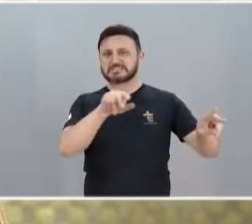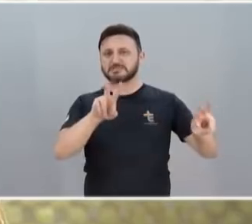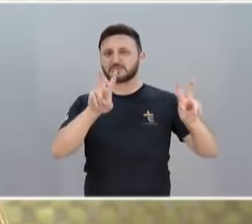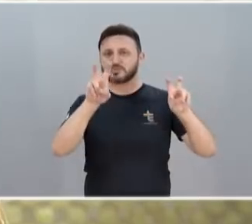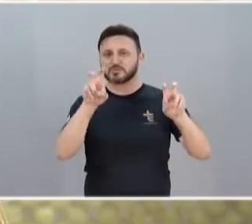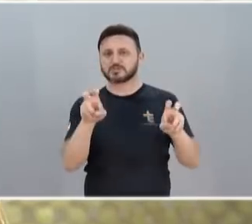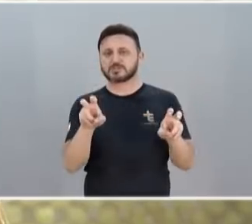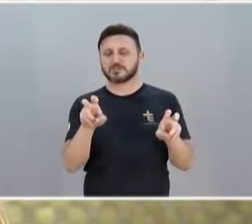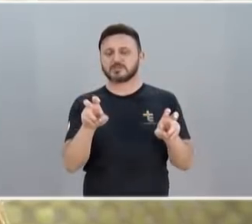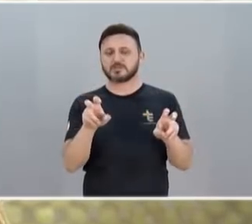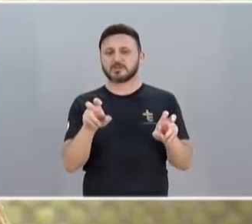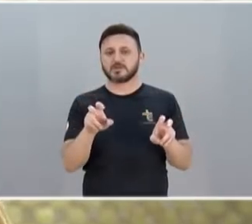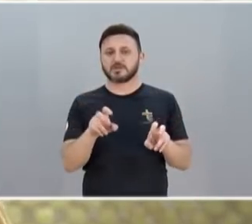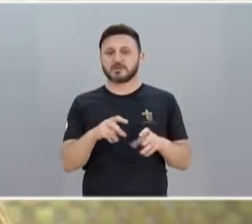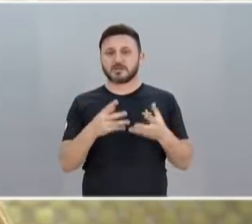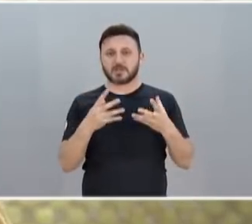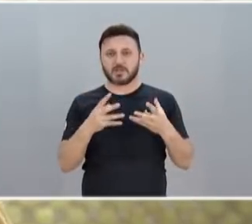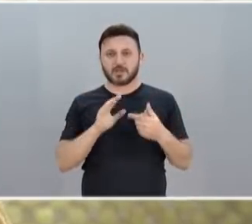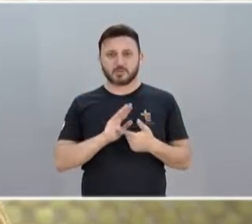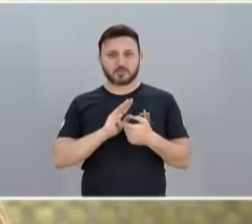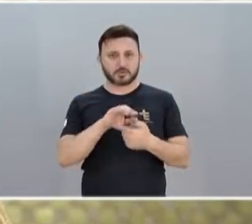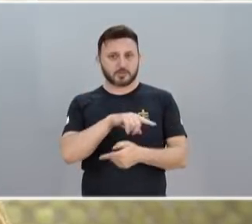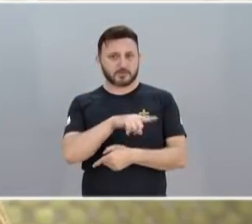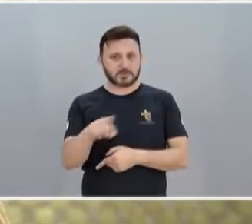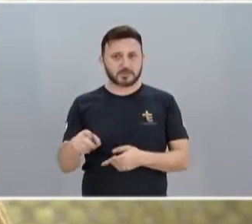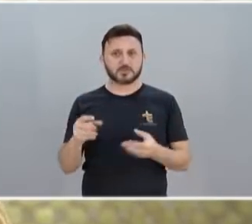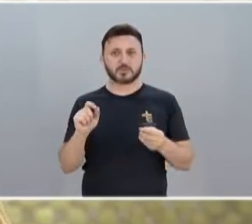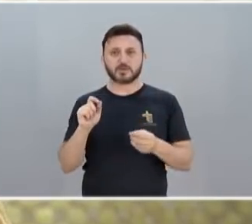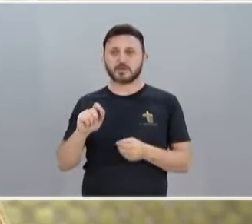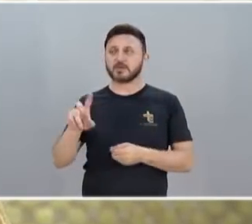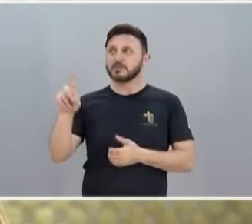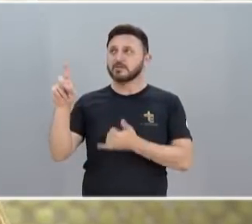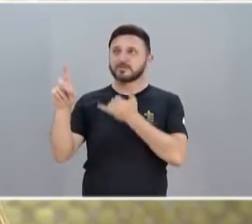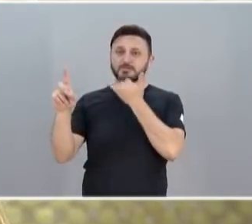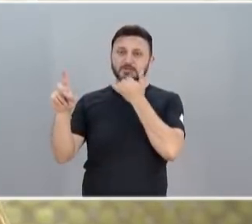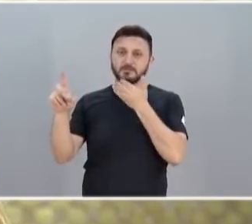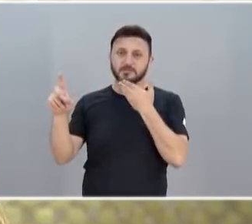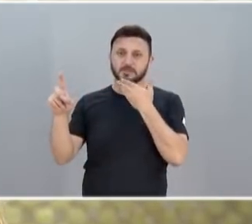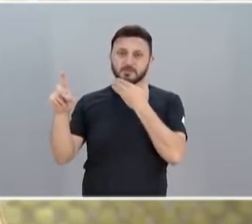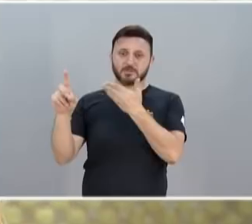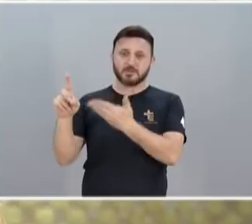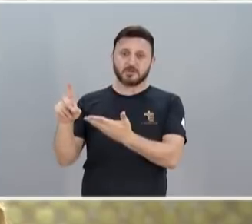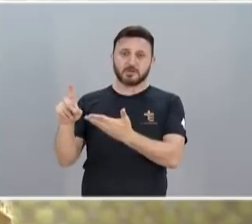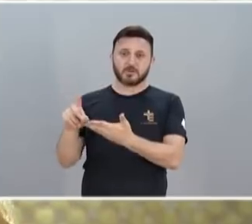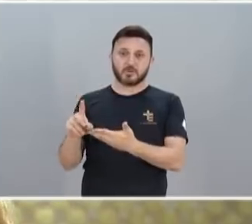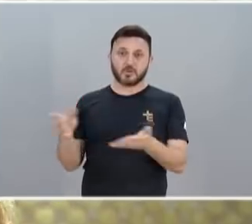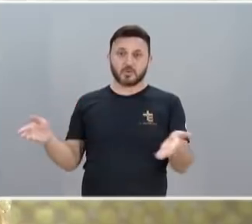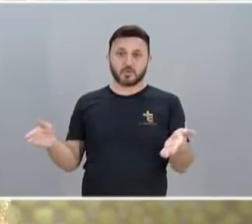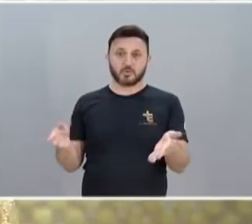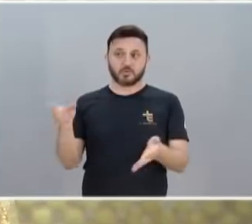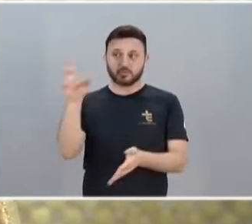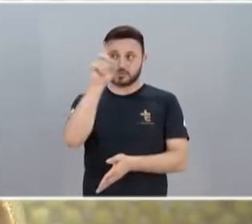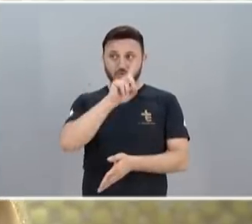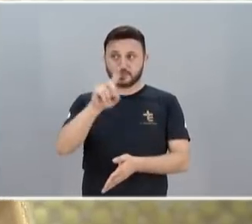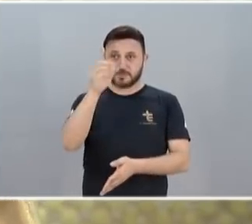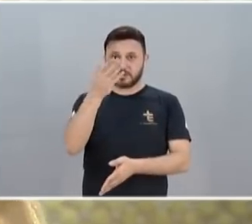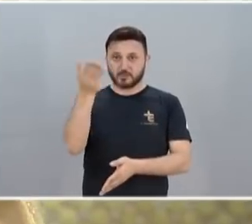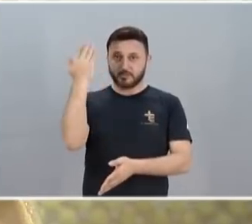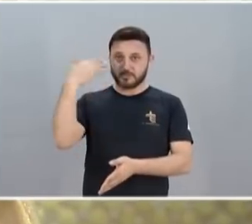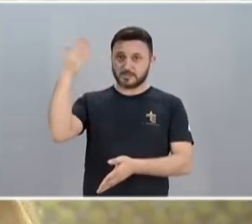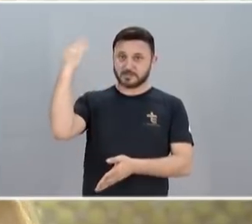disse, e aqui quero citar nesse ato penitencial, no domingo da misericórdia, domingo